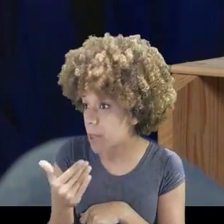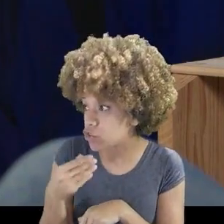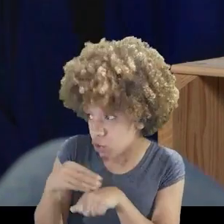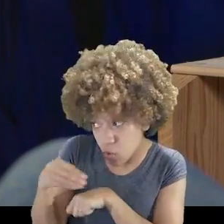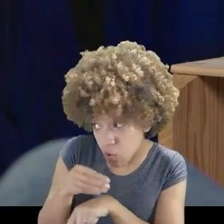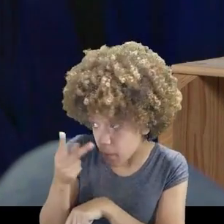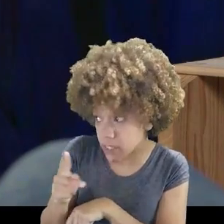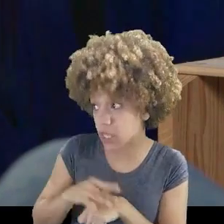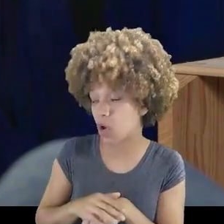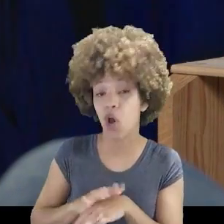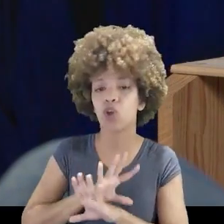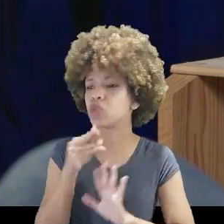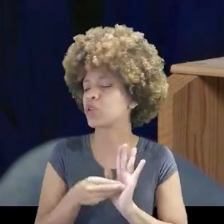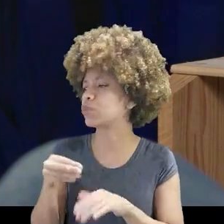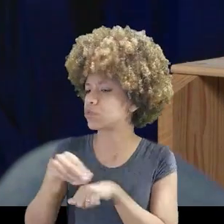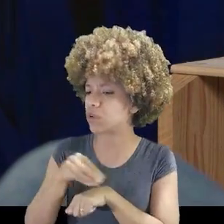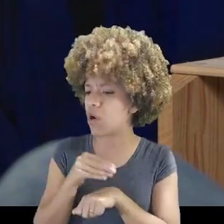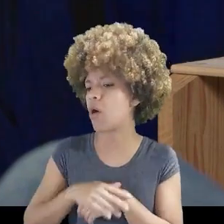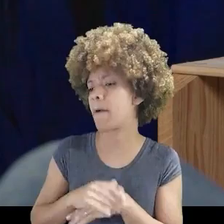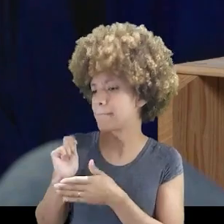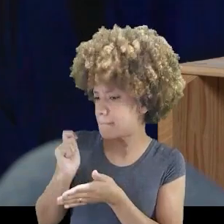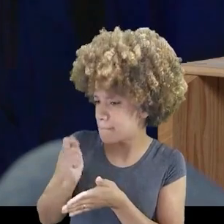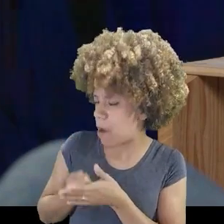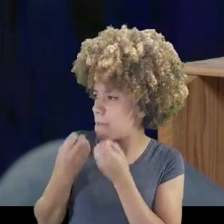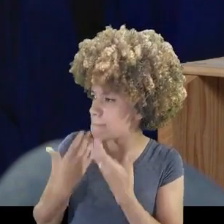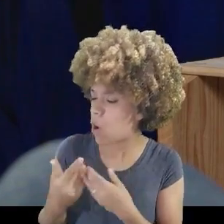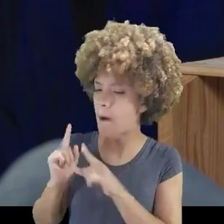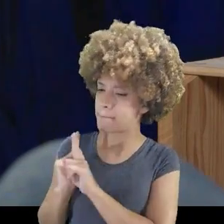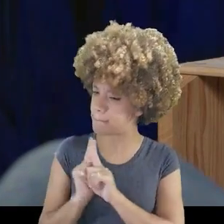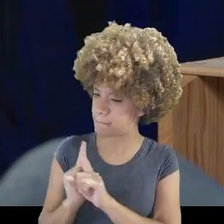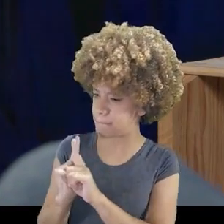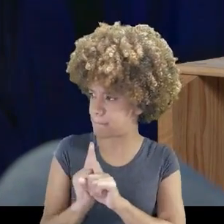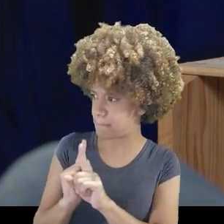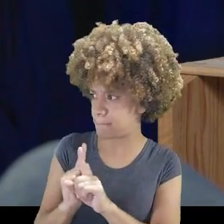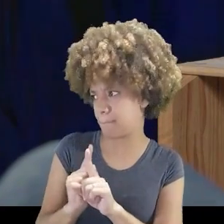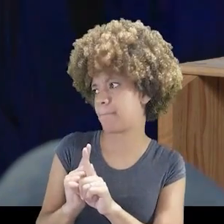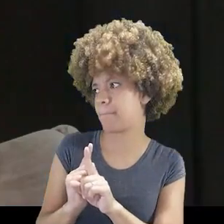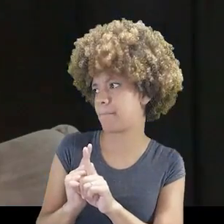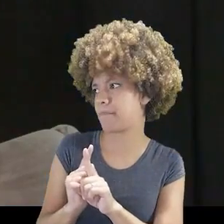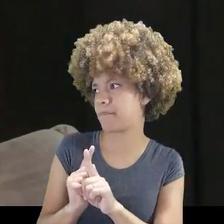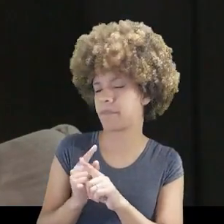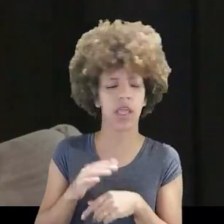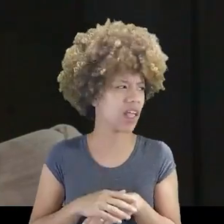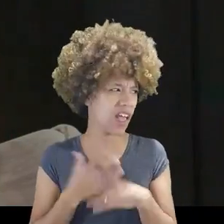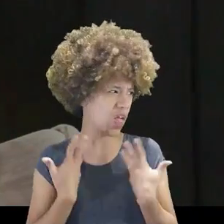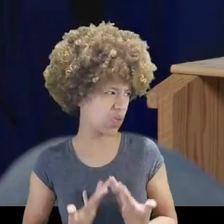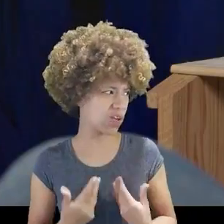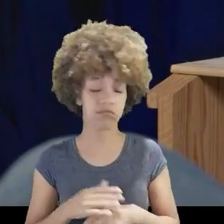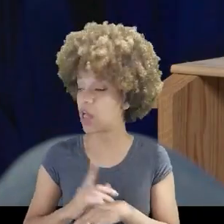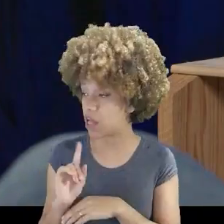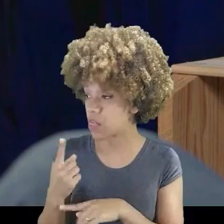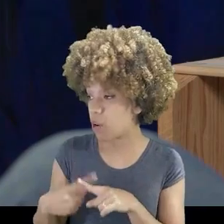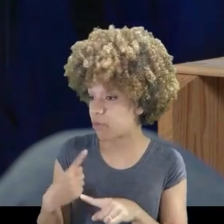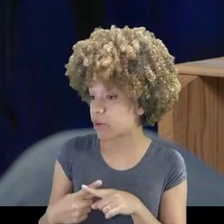que vem tocar o nome de mentor é um homem paga uma mulher para ficar com você ele fica aqui ó fiz um cansa de mim